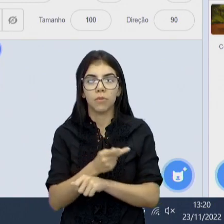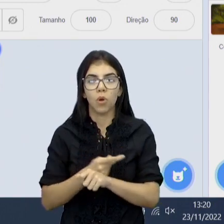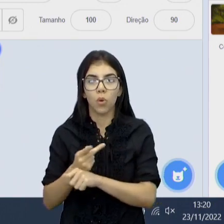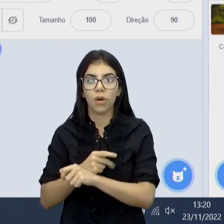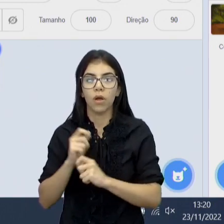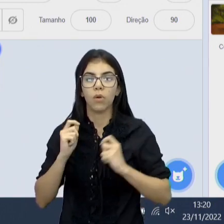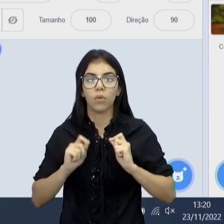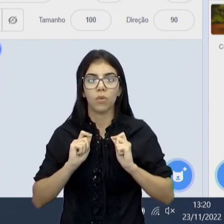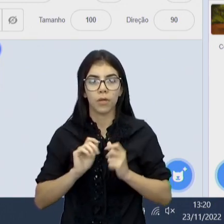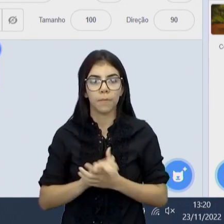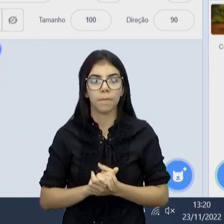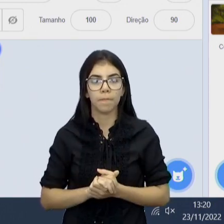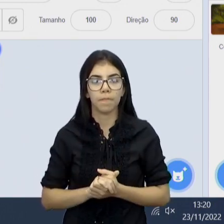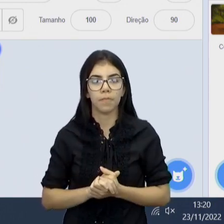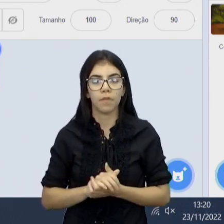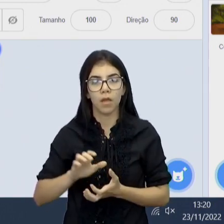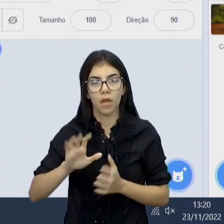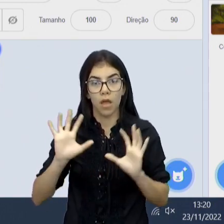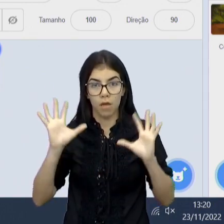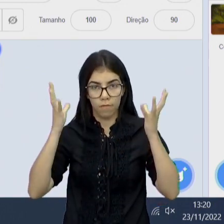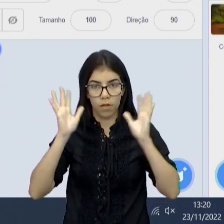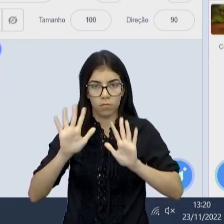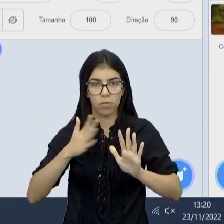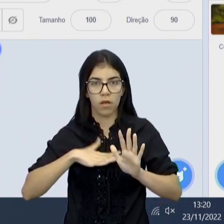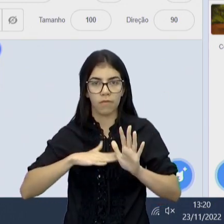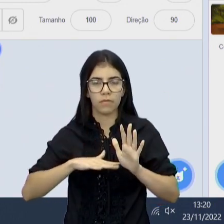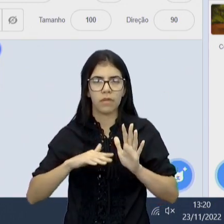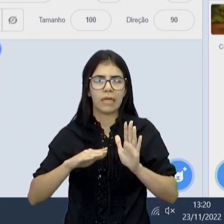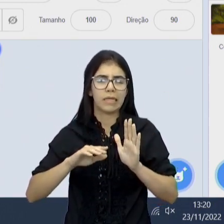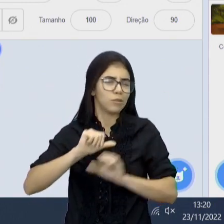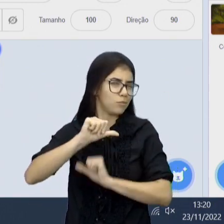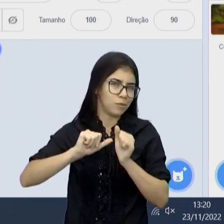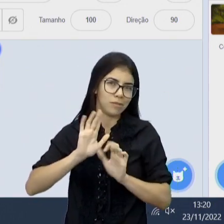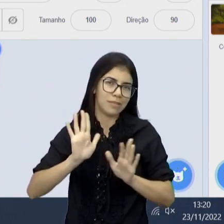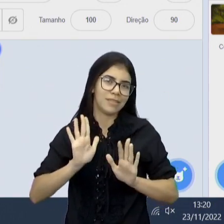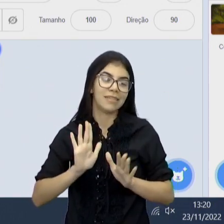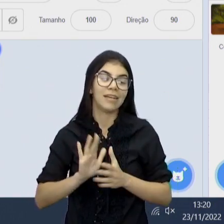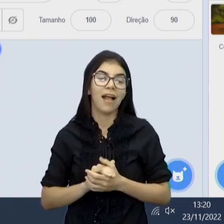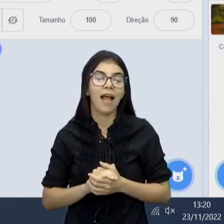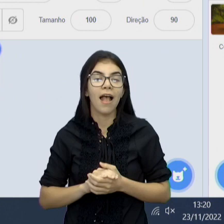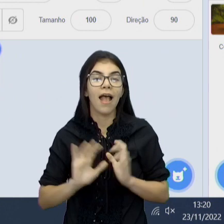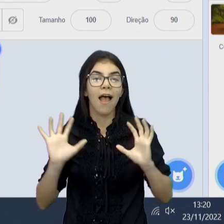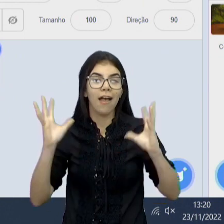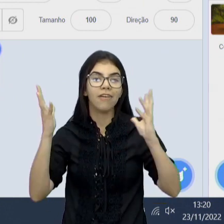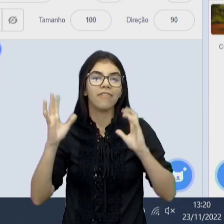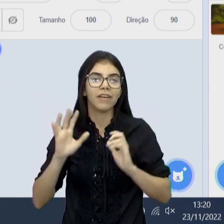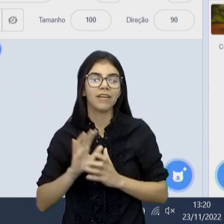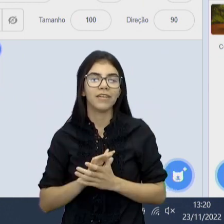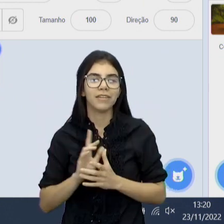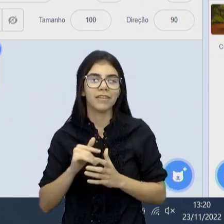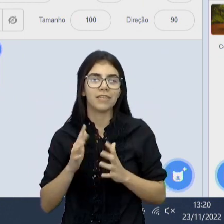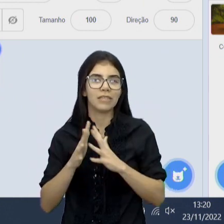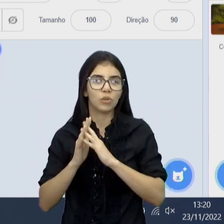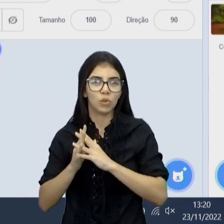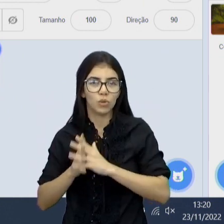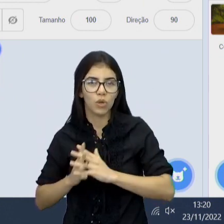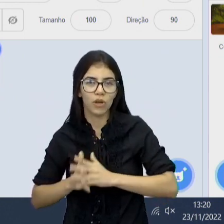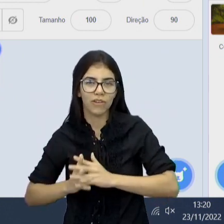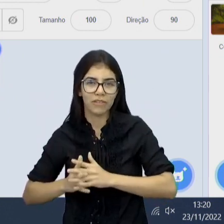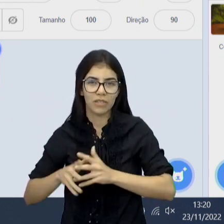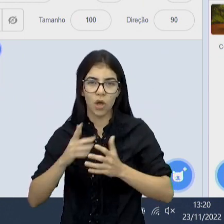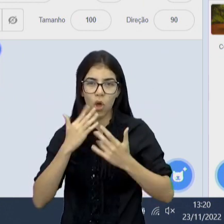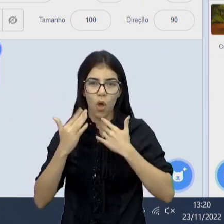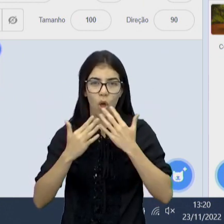controle. Eu acho que não é controle, é eventos. Eventos. Eu sempre ponho ao contrário aqui. Eventos, Vê se é eventos. É que Isso. eu confundo, vou dizer, eu confundo a